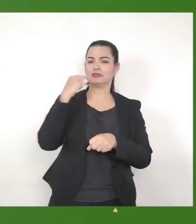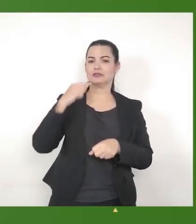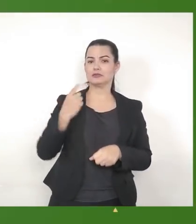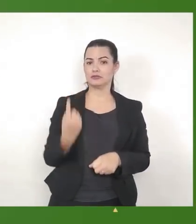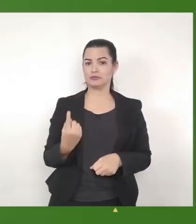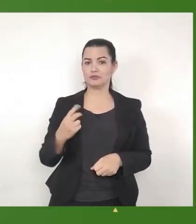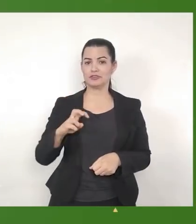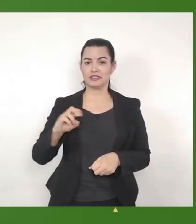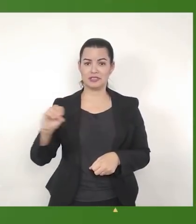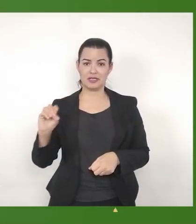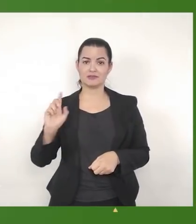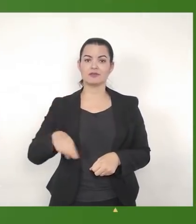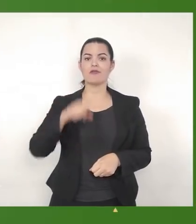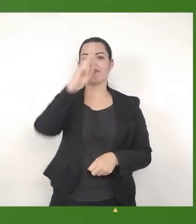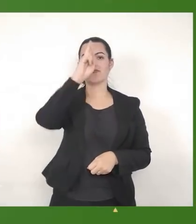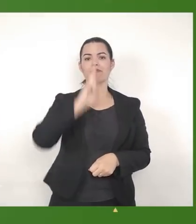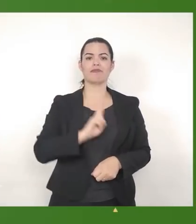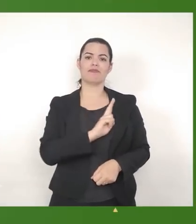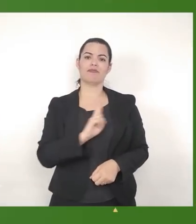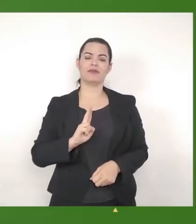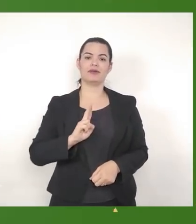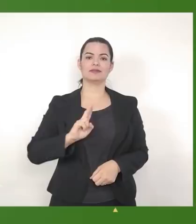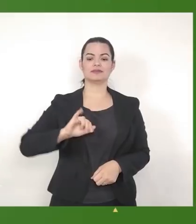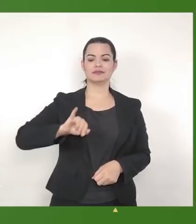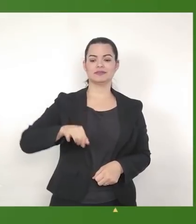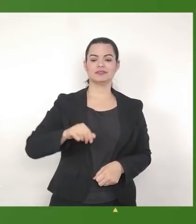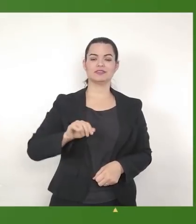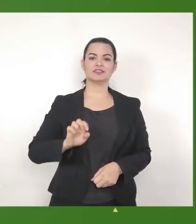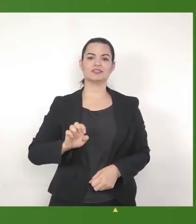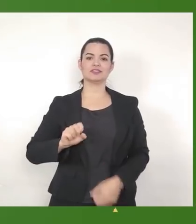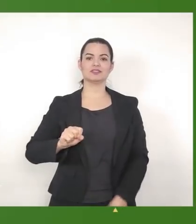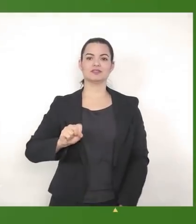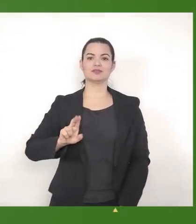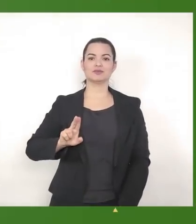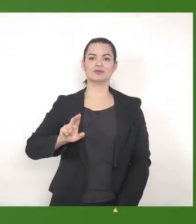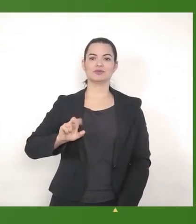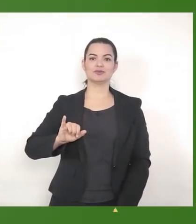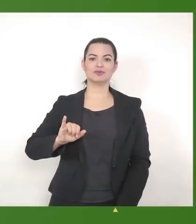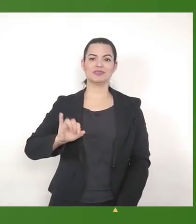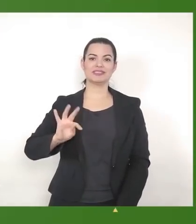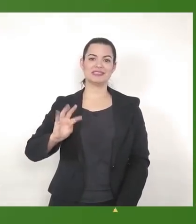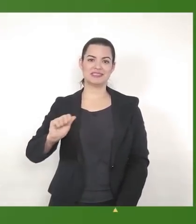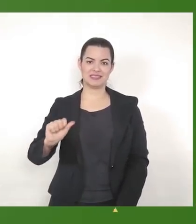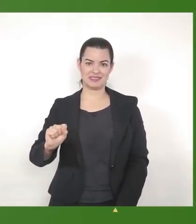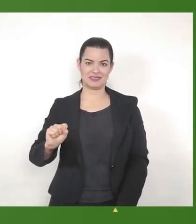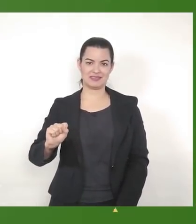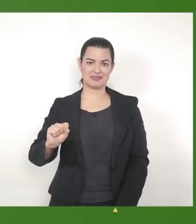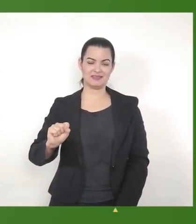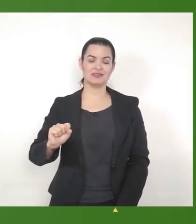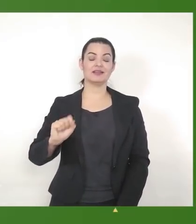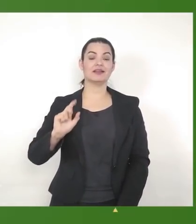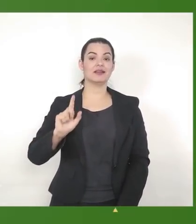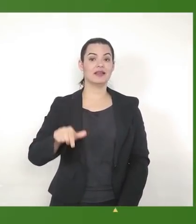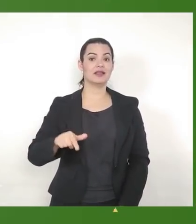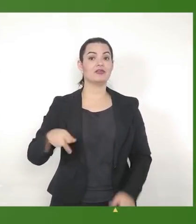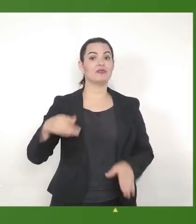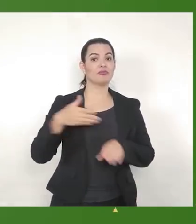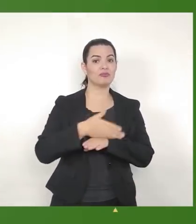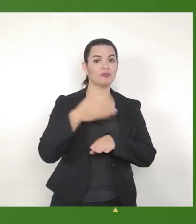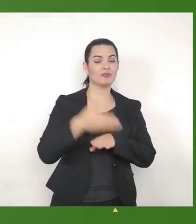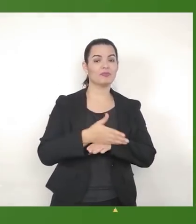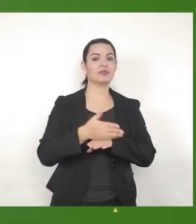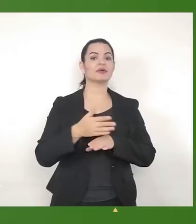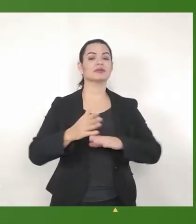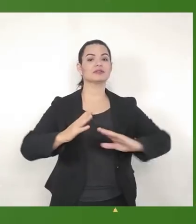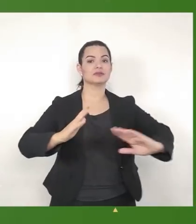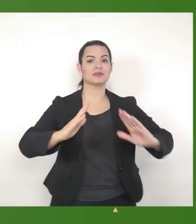1500 eram os jesuítas. Os jesuítas, eles faziam parte de uma ordem religiosa católica